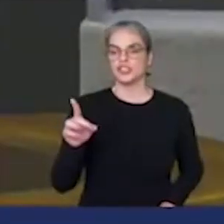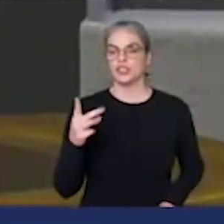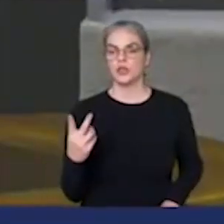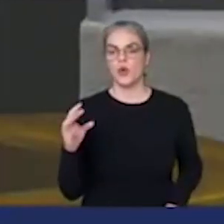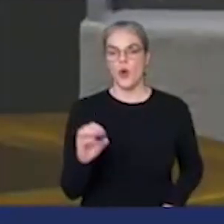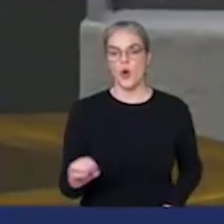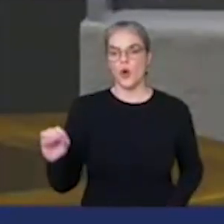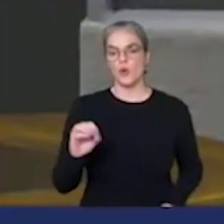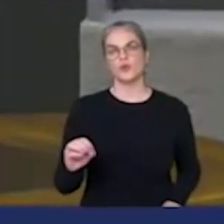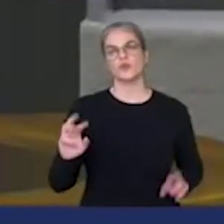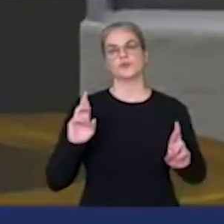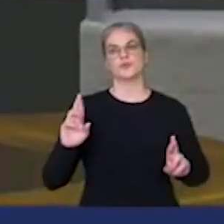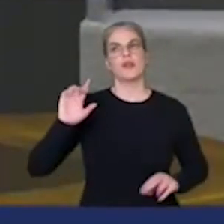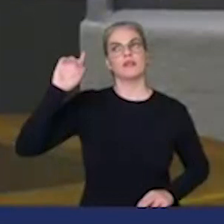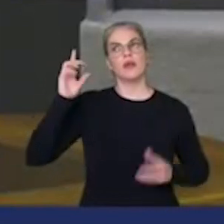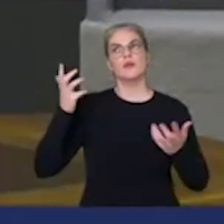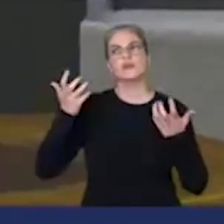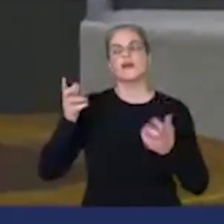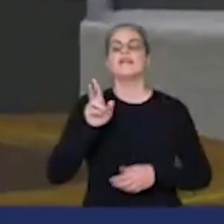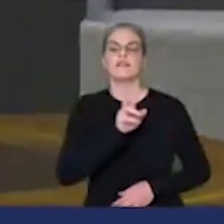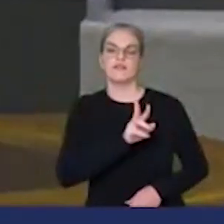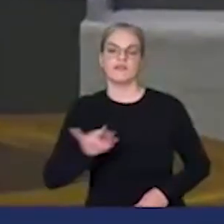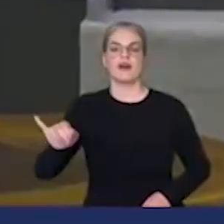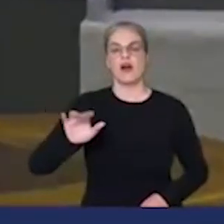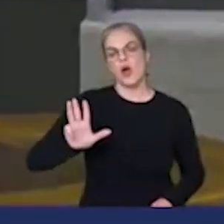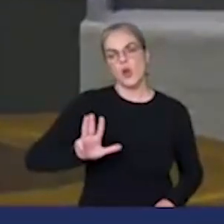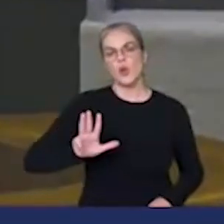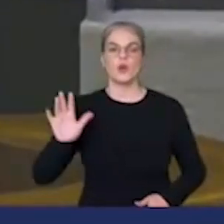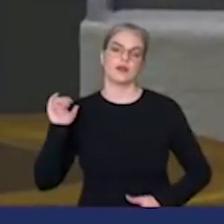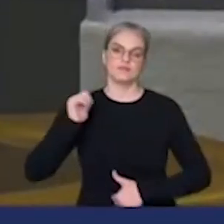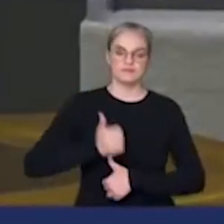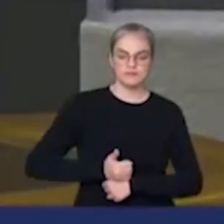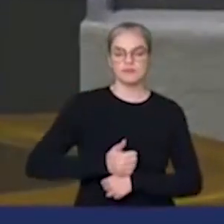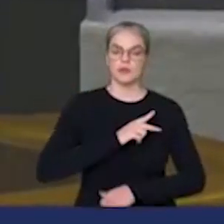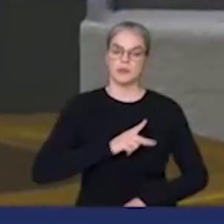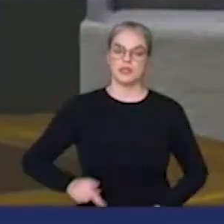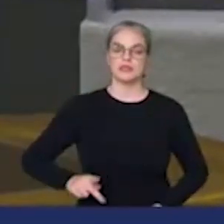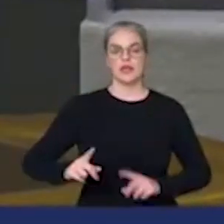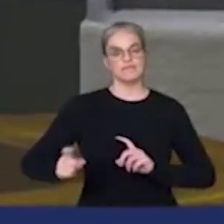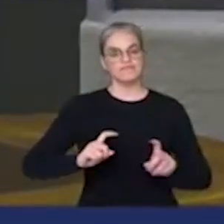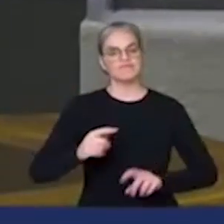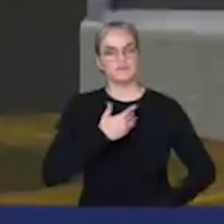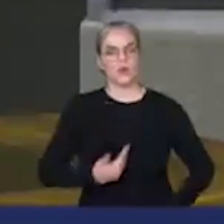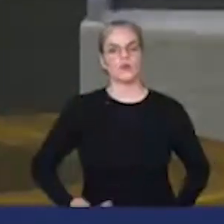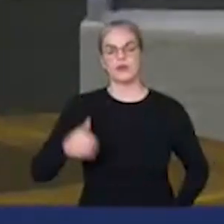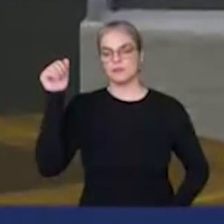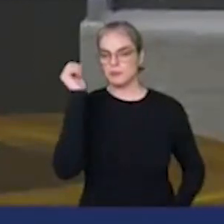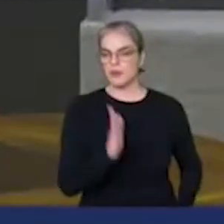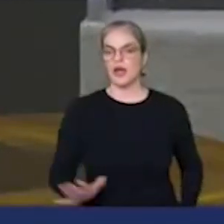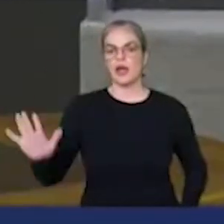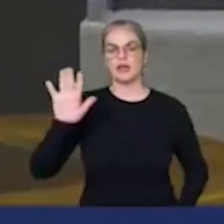quiser, nós teremos Lula para governar este país, para fazer com que o povo possa